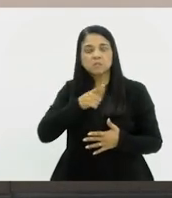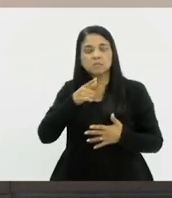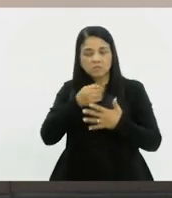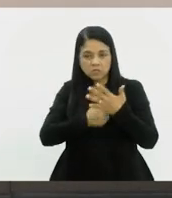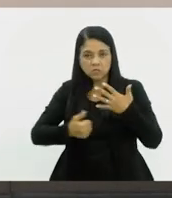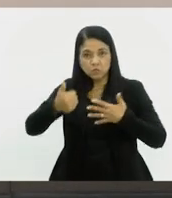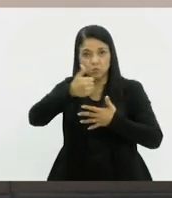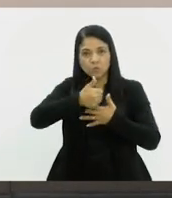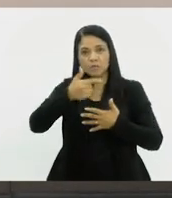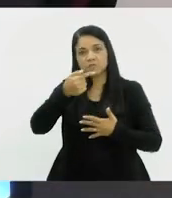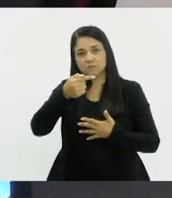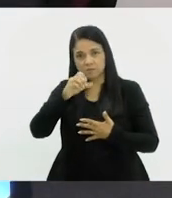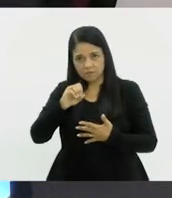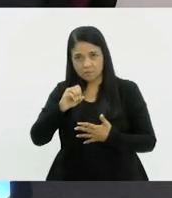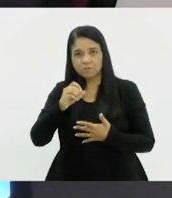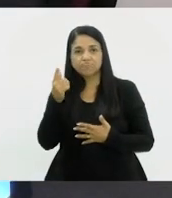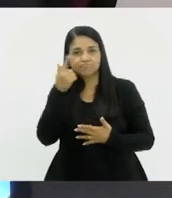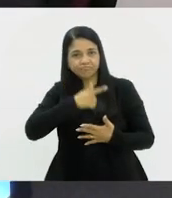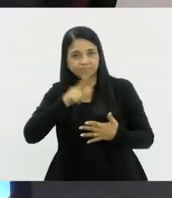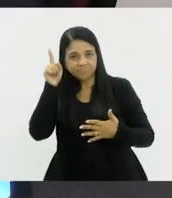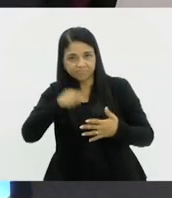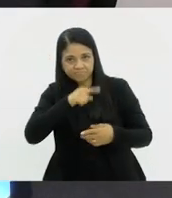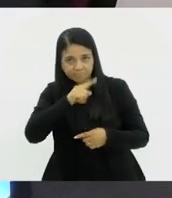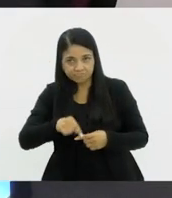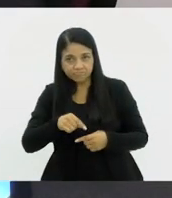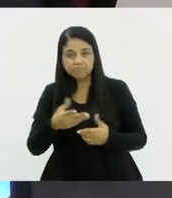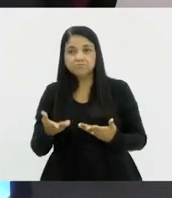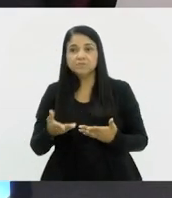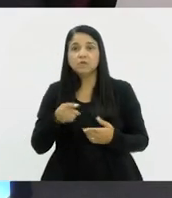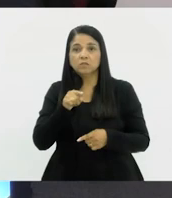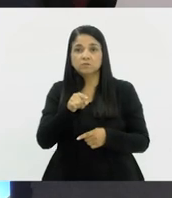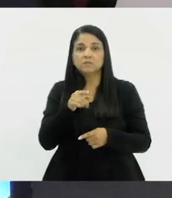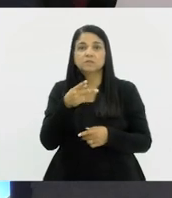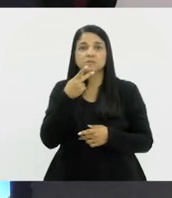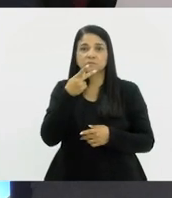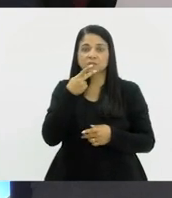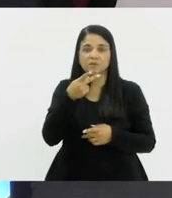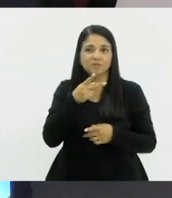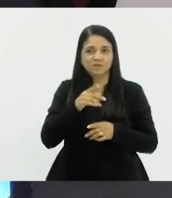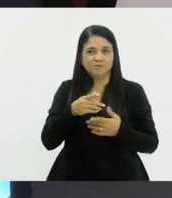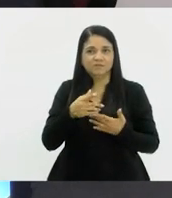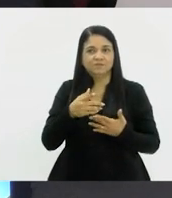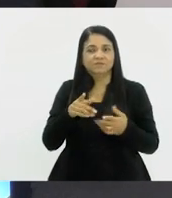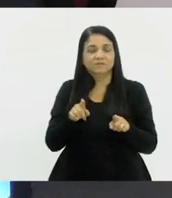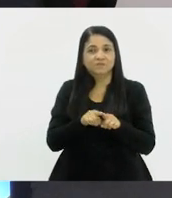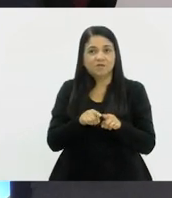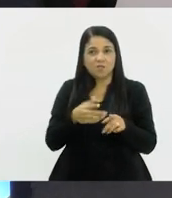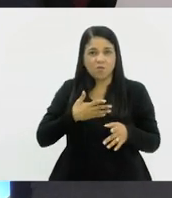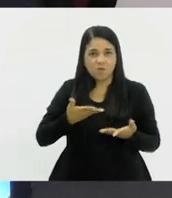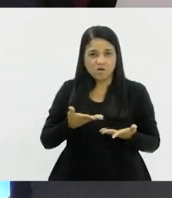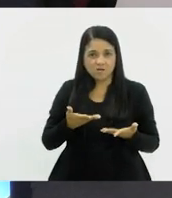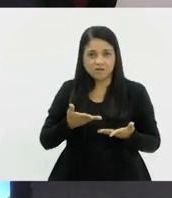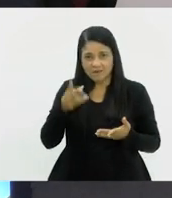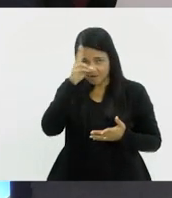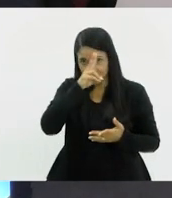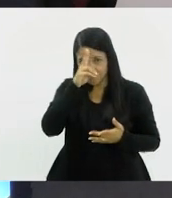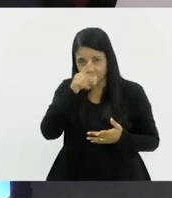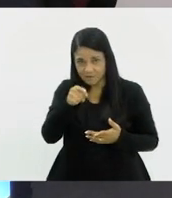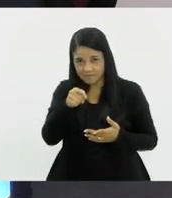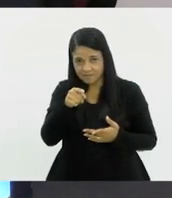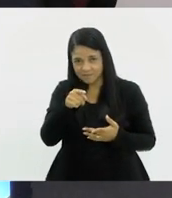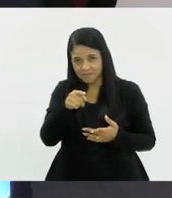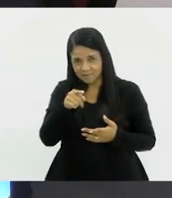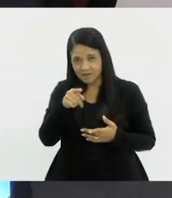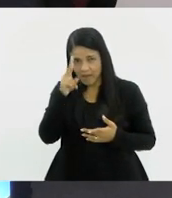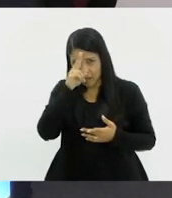súmula 70 André baros rapidinho isso que você tá falando porque o seguinte agora você lemb dessa história mais ou menos